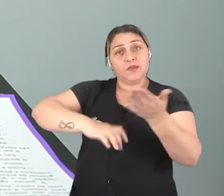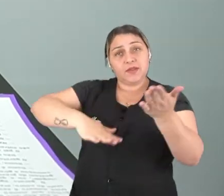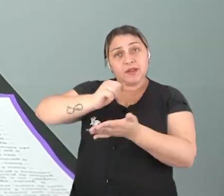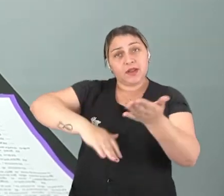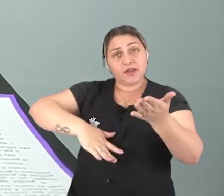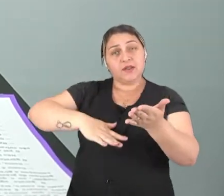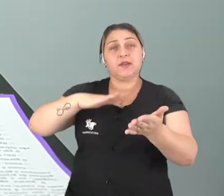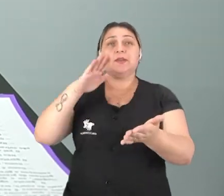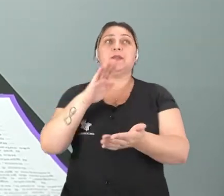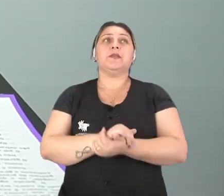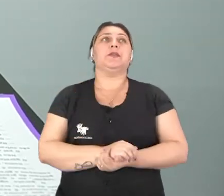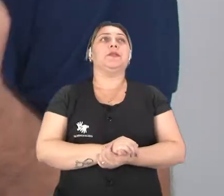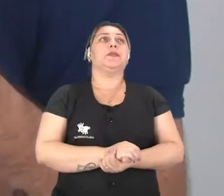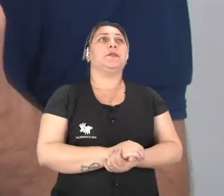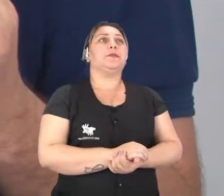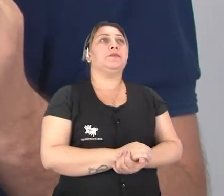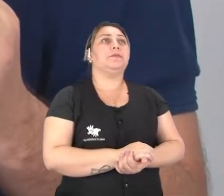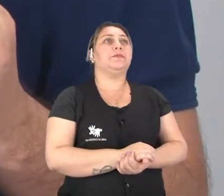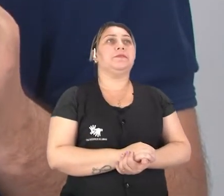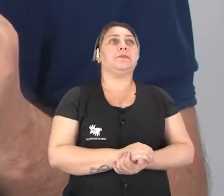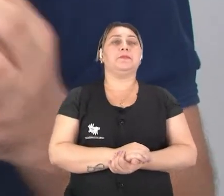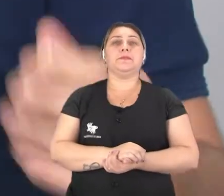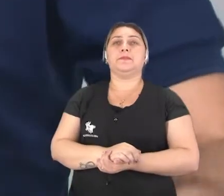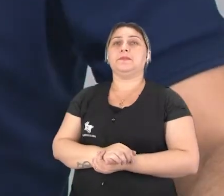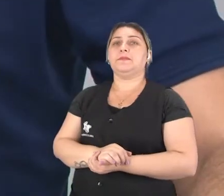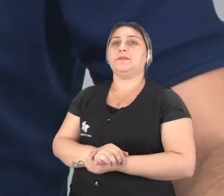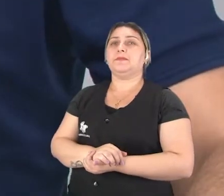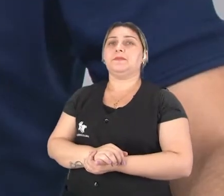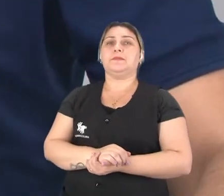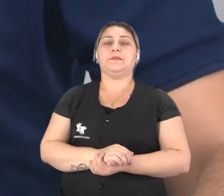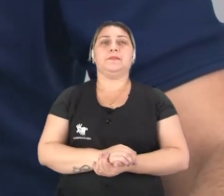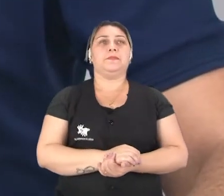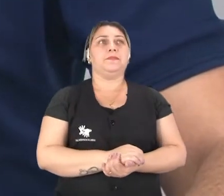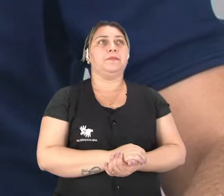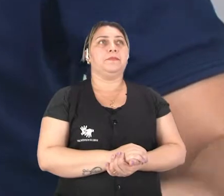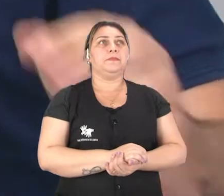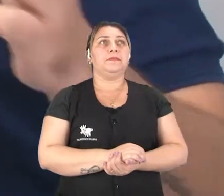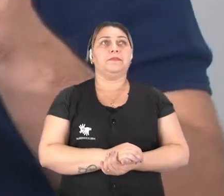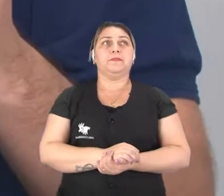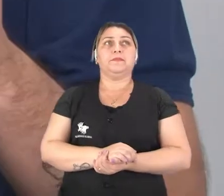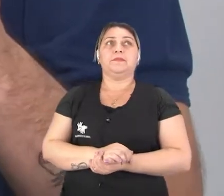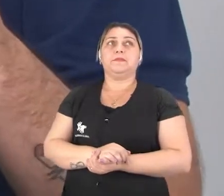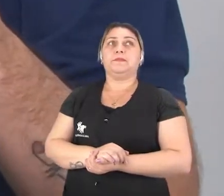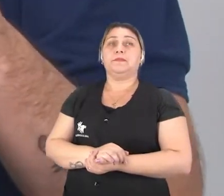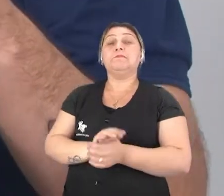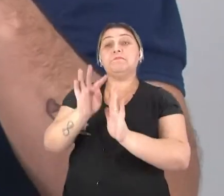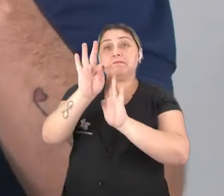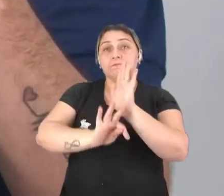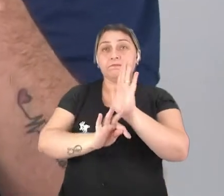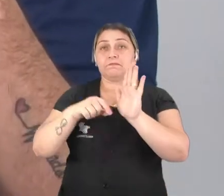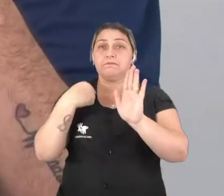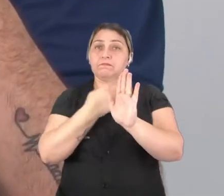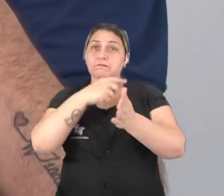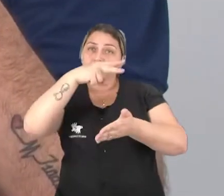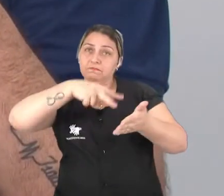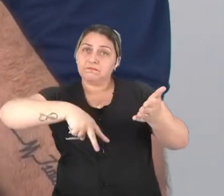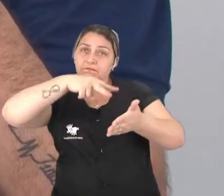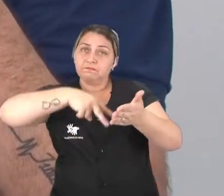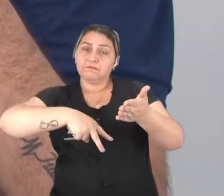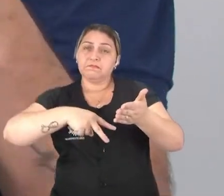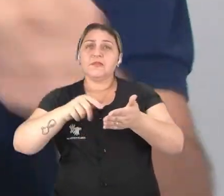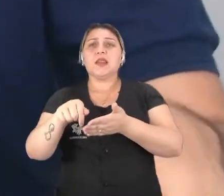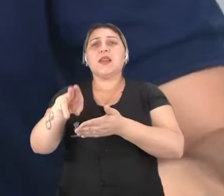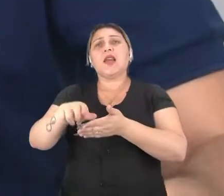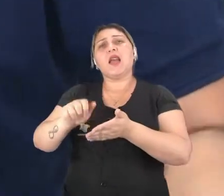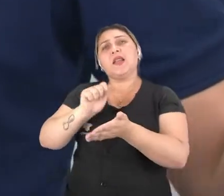questões. Ó, nós temos aqui algumas questões sobre esse texto que nós lemos.